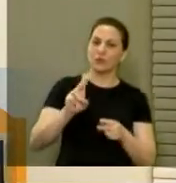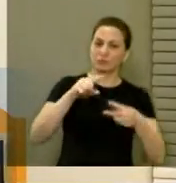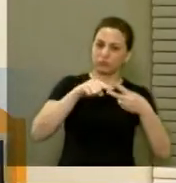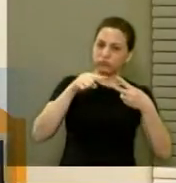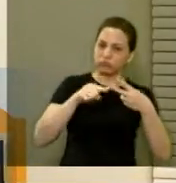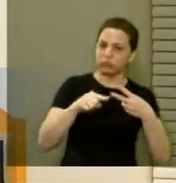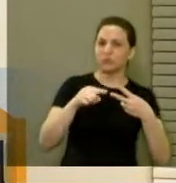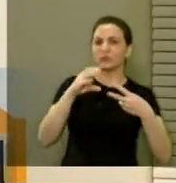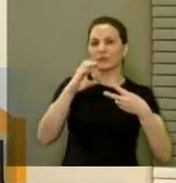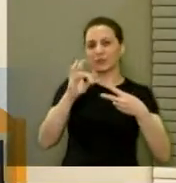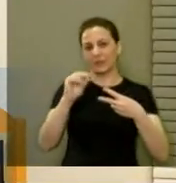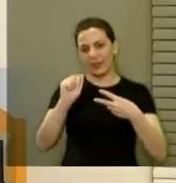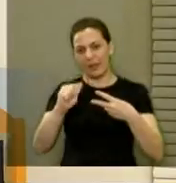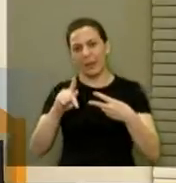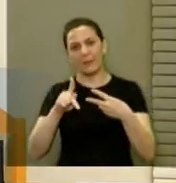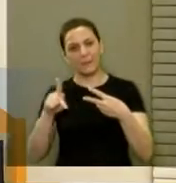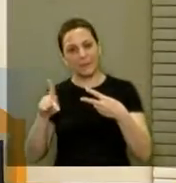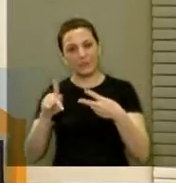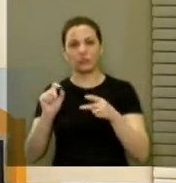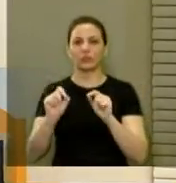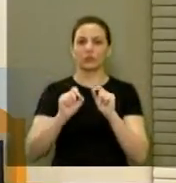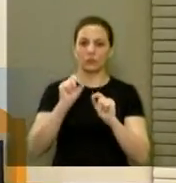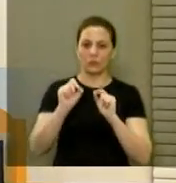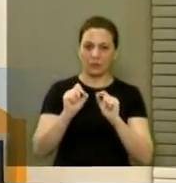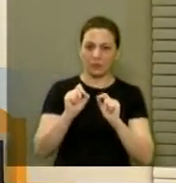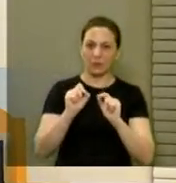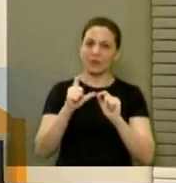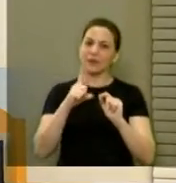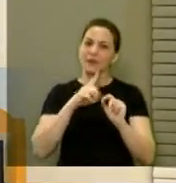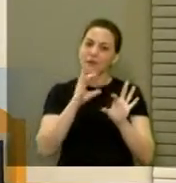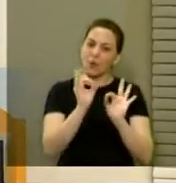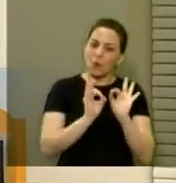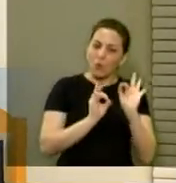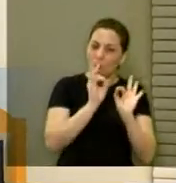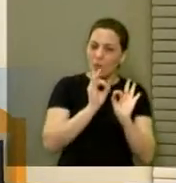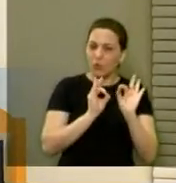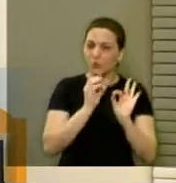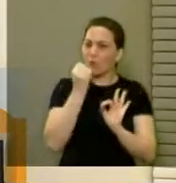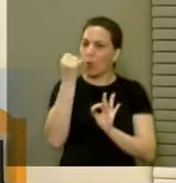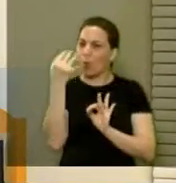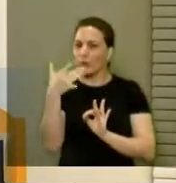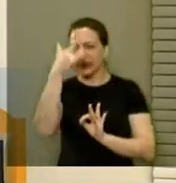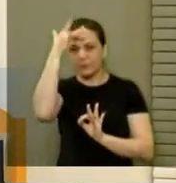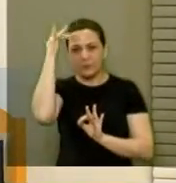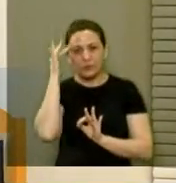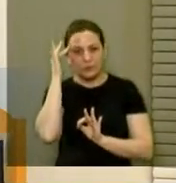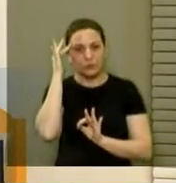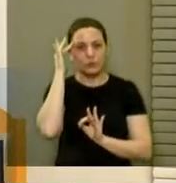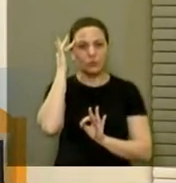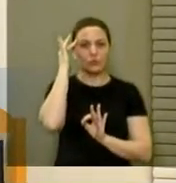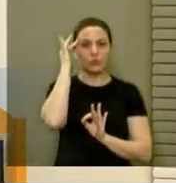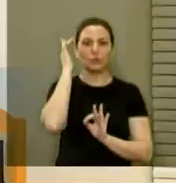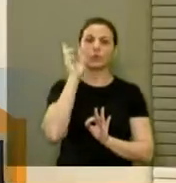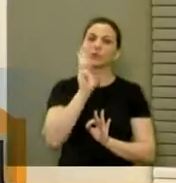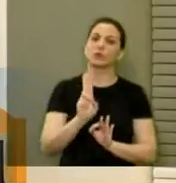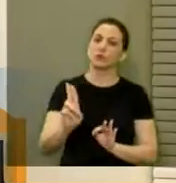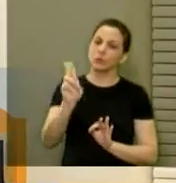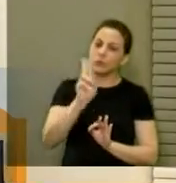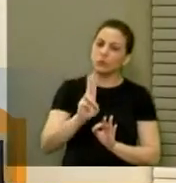cta pra que também haja um controle de quantas pessoas vão estar é